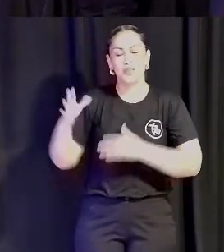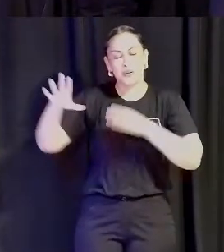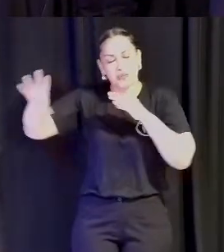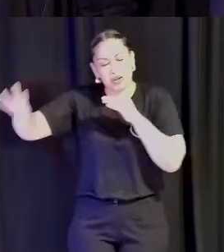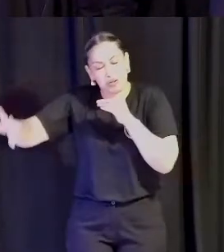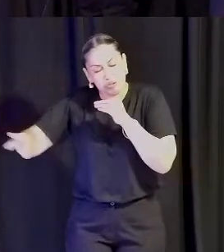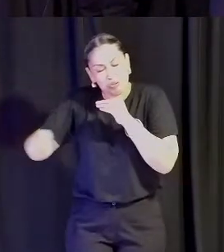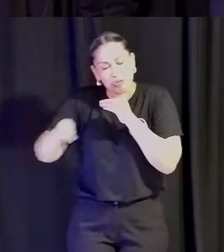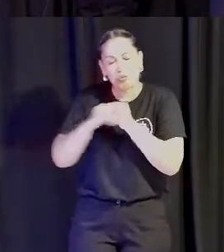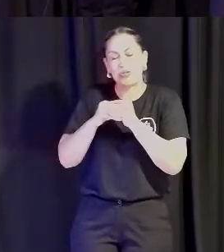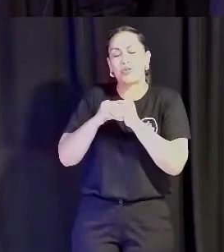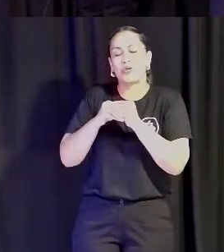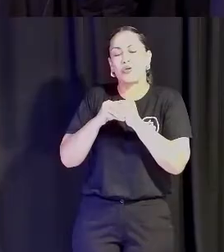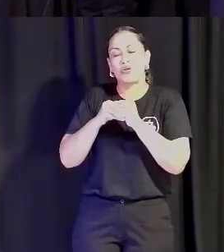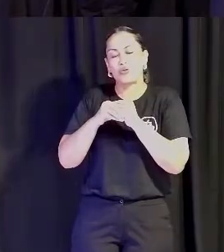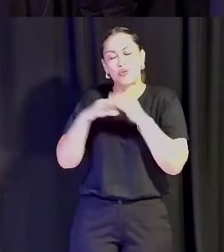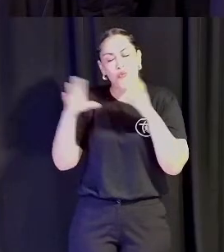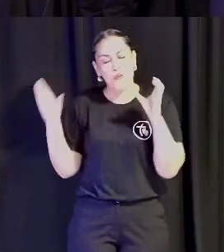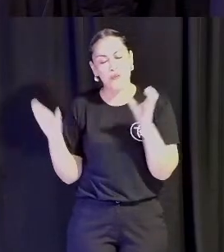preenchidos pelo Senhor.